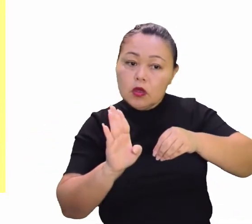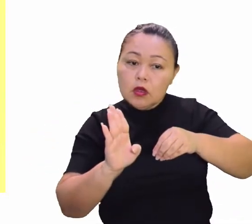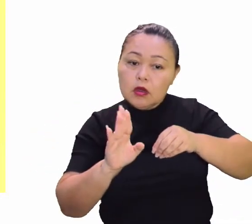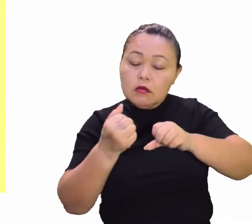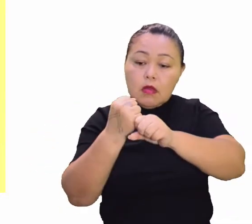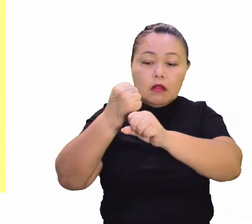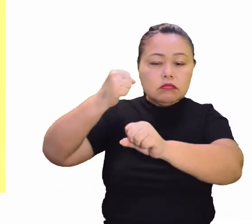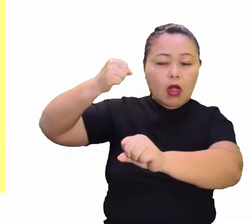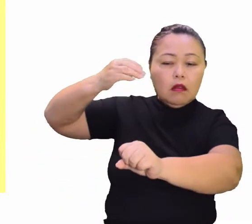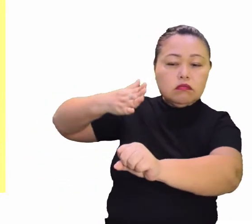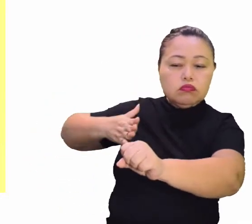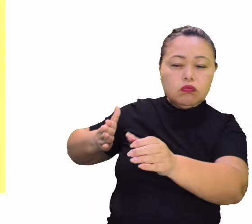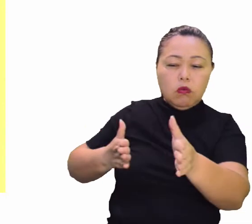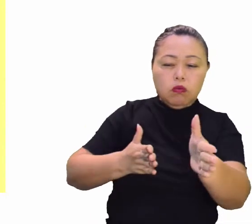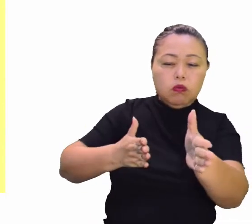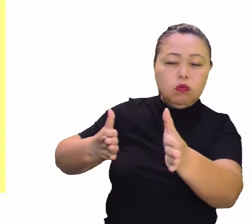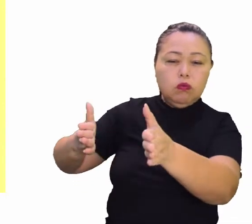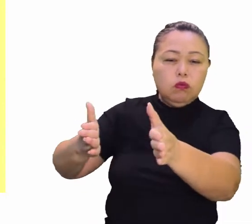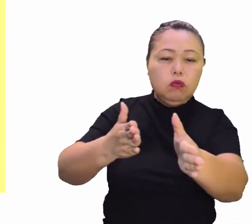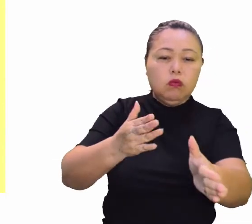sua extensão é de